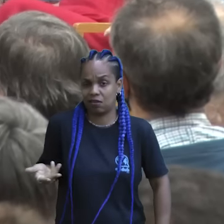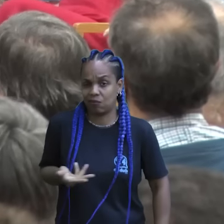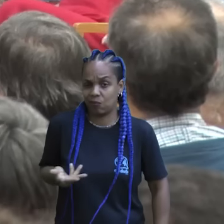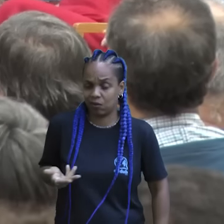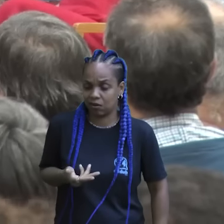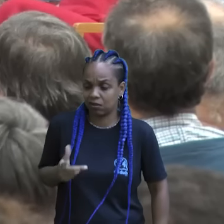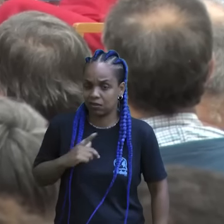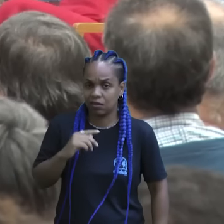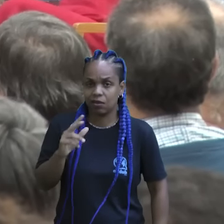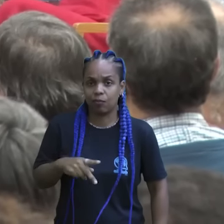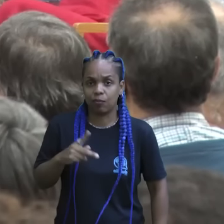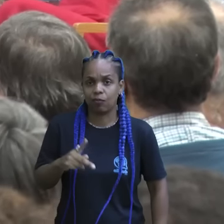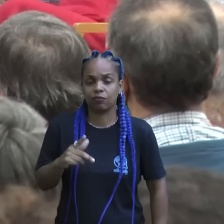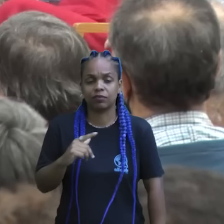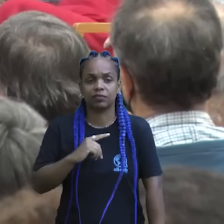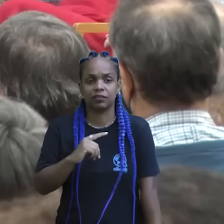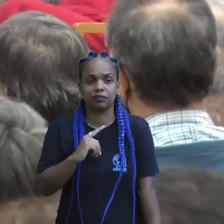reparação dando